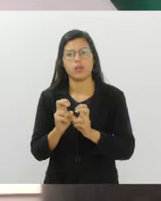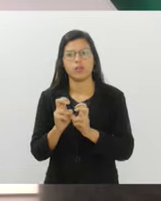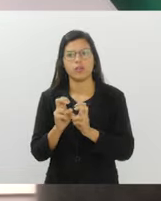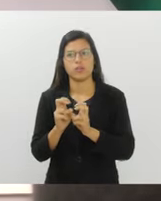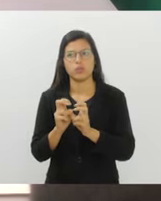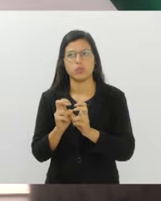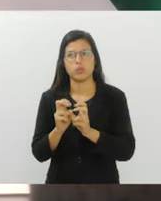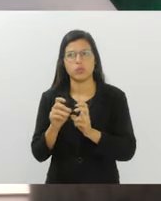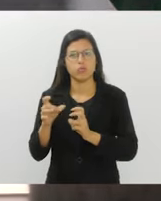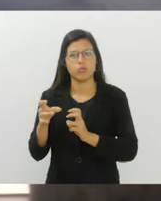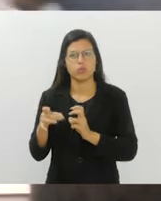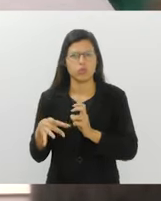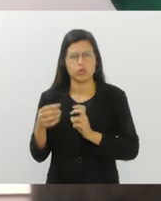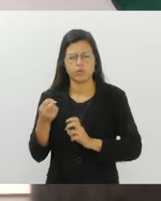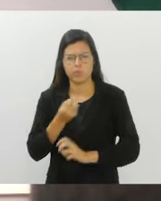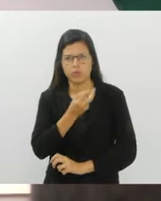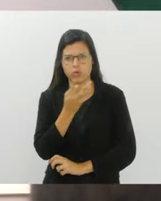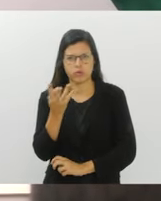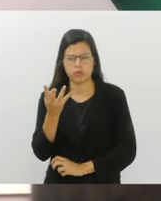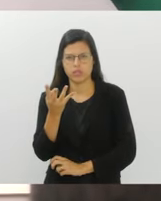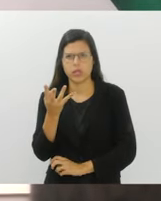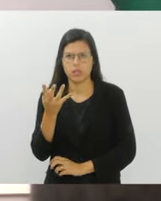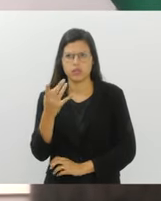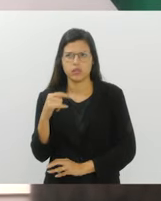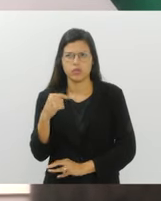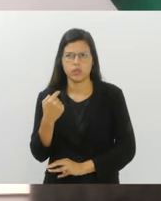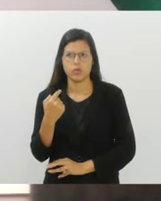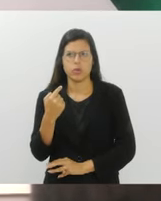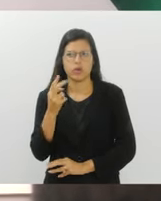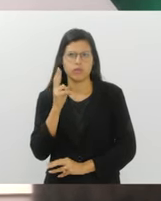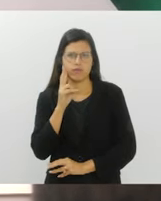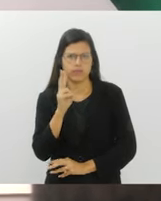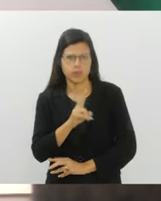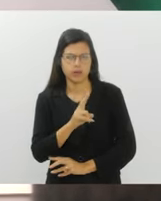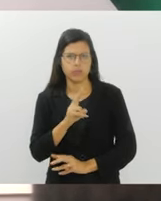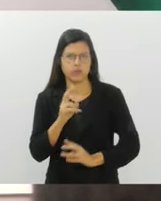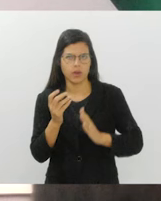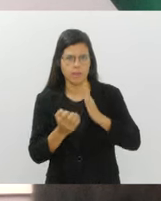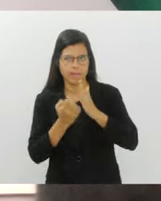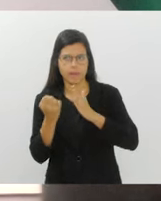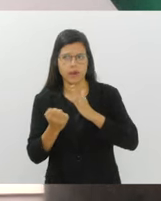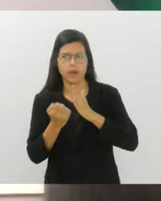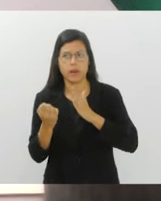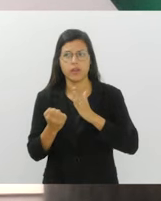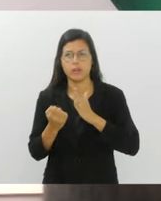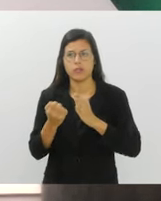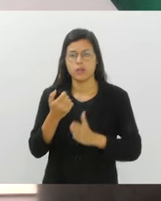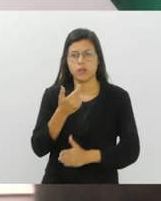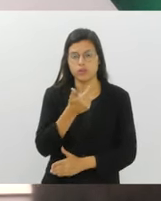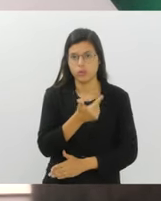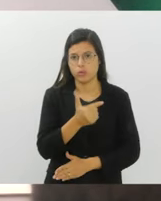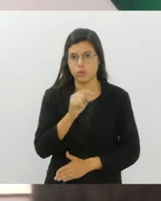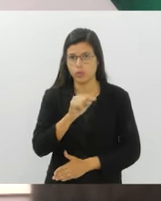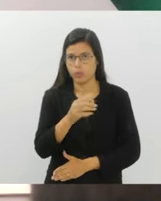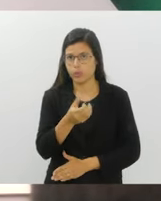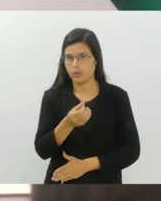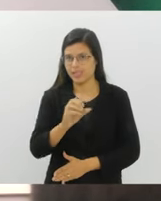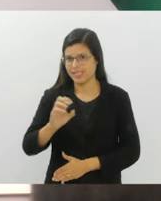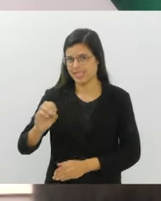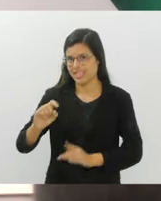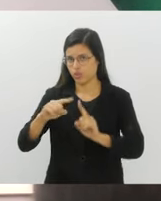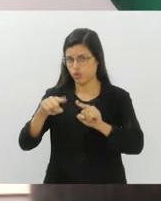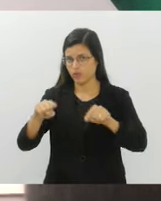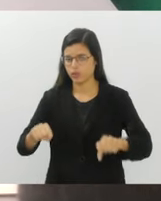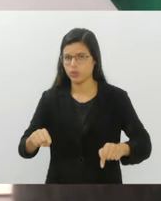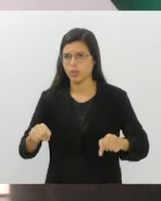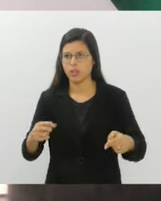os últimos números que nós tivemos acesso da Supervia remonta a quase 2.600 funcionários e